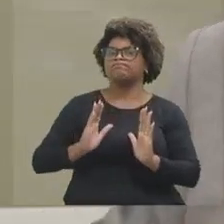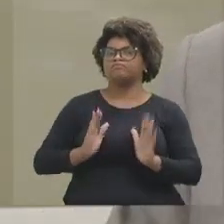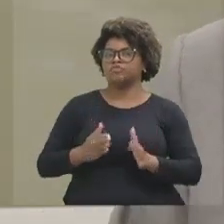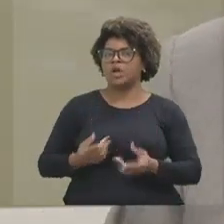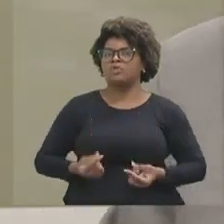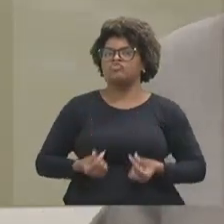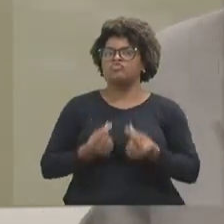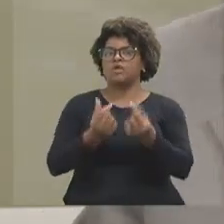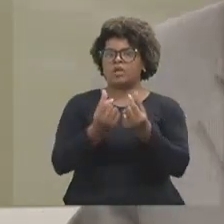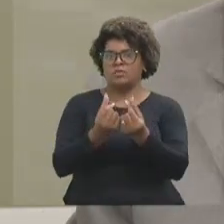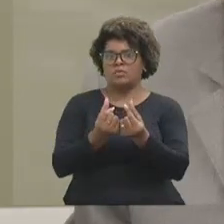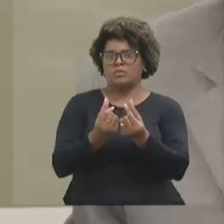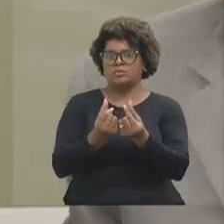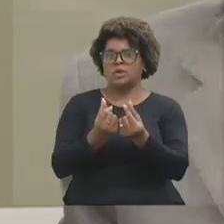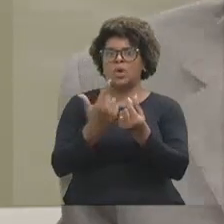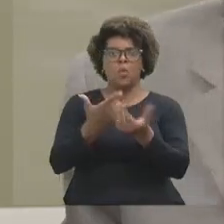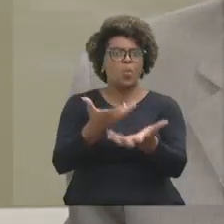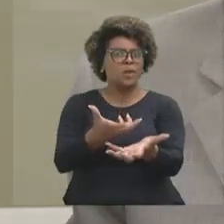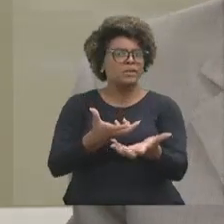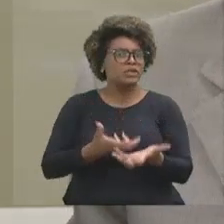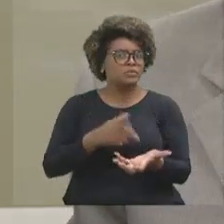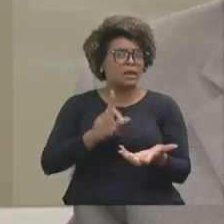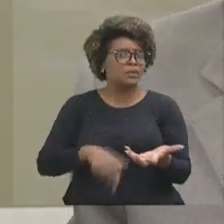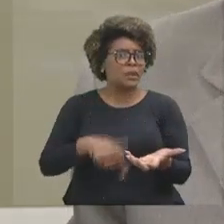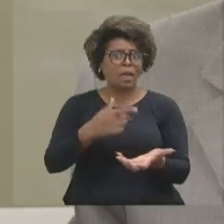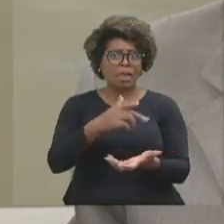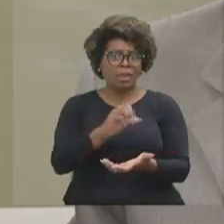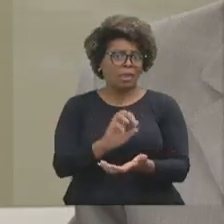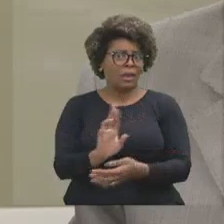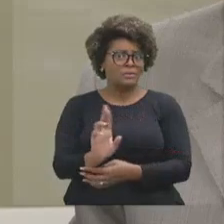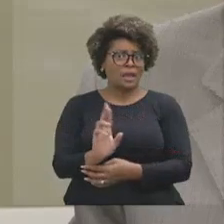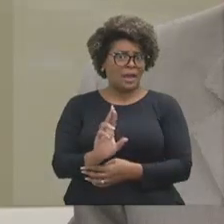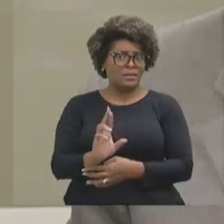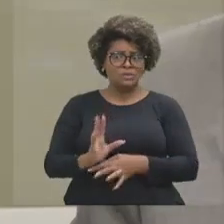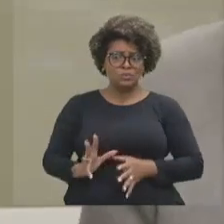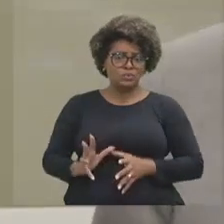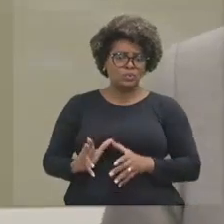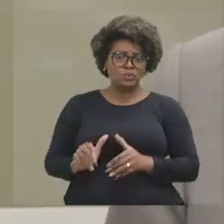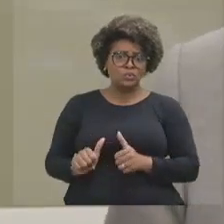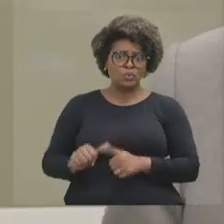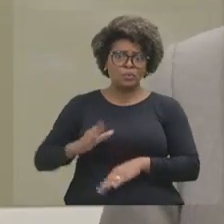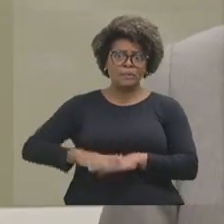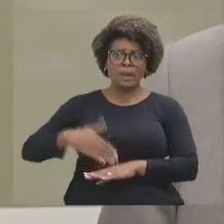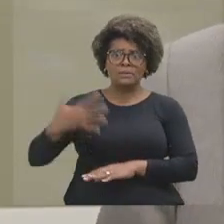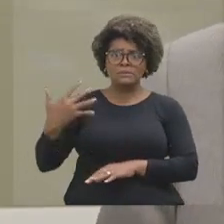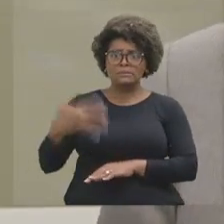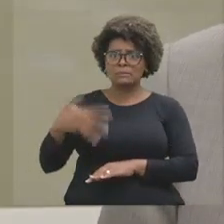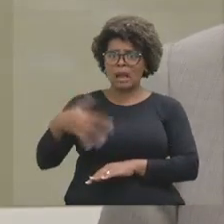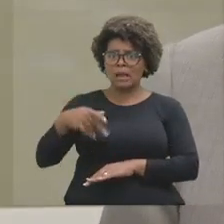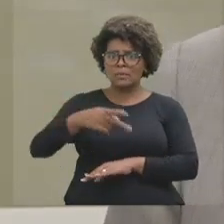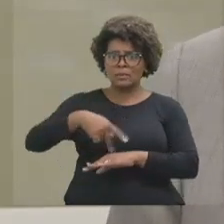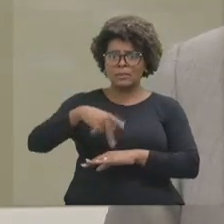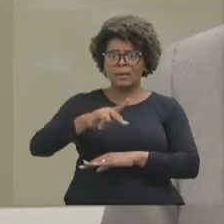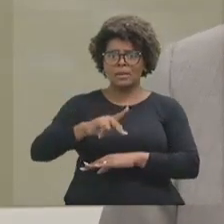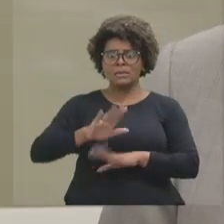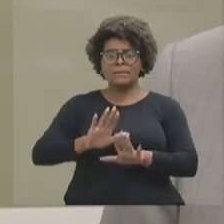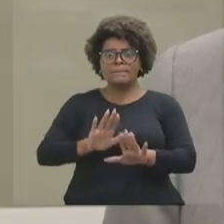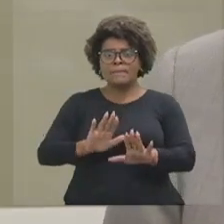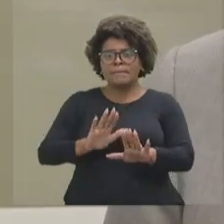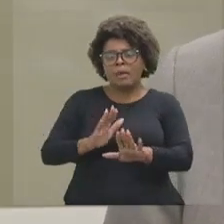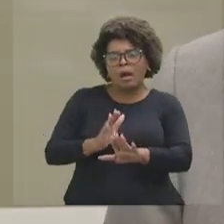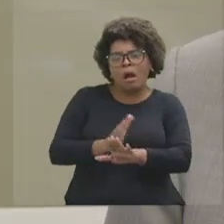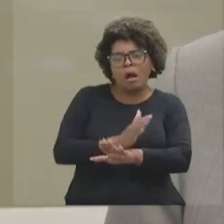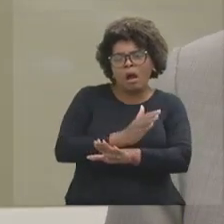mais de 20 anos que são 10 reais tudo sobe no país porém alguns